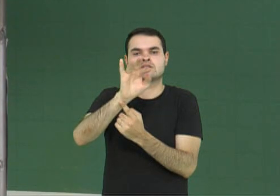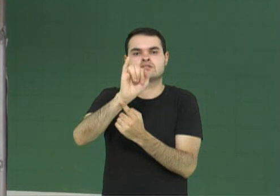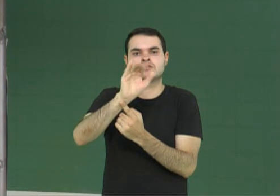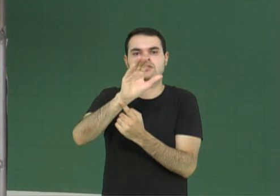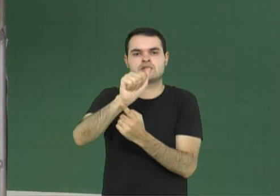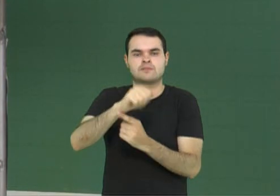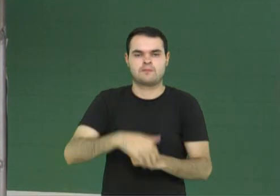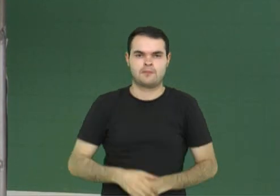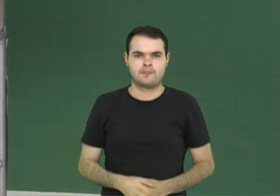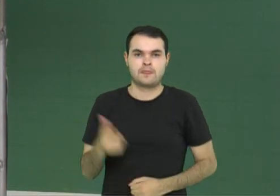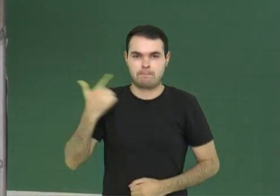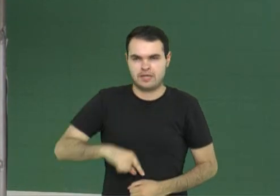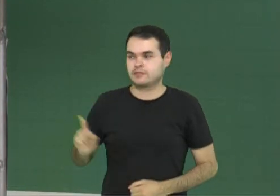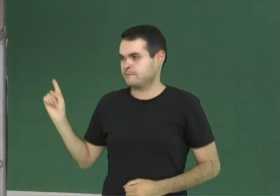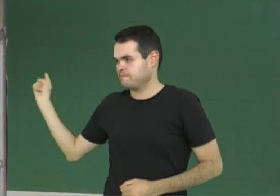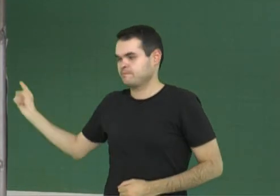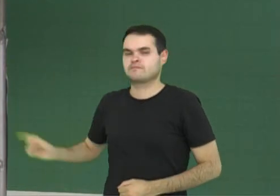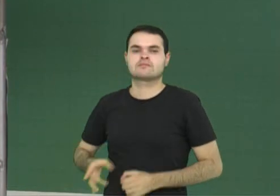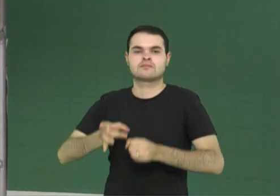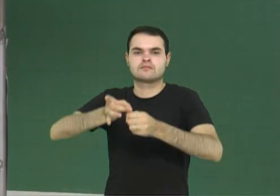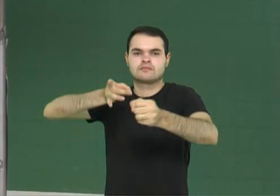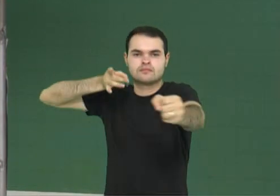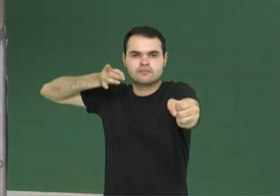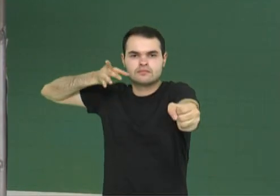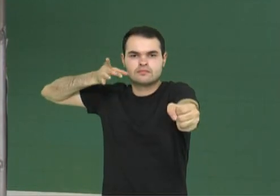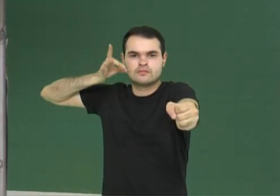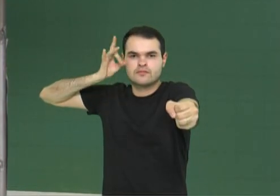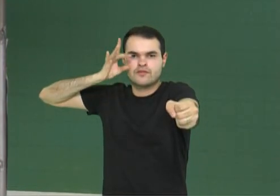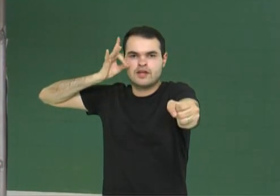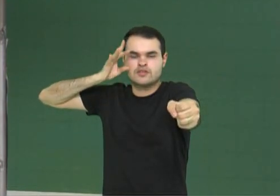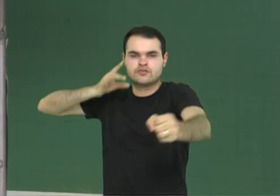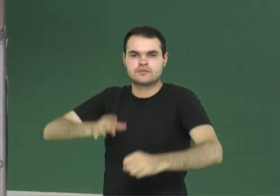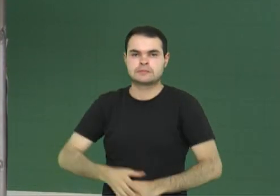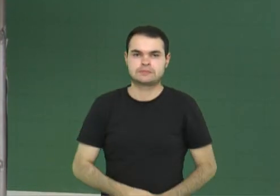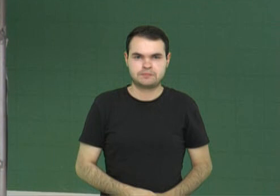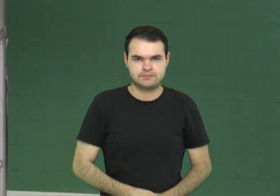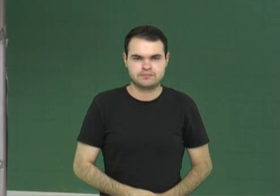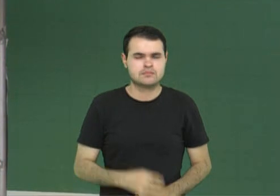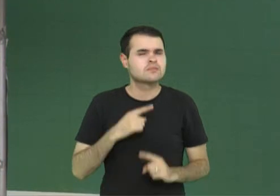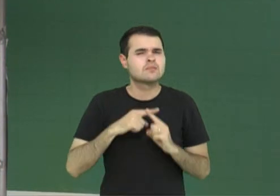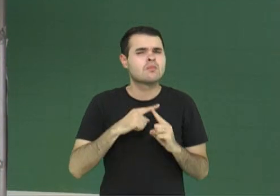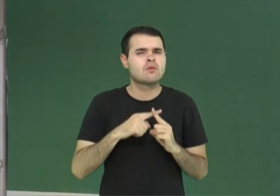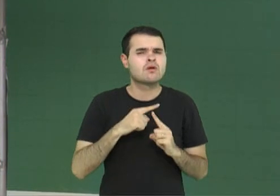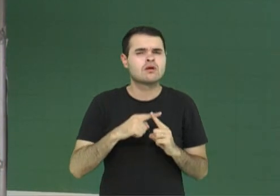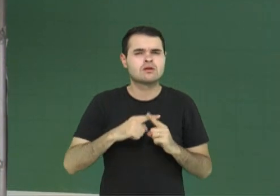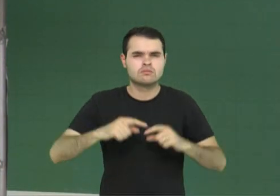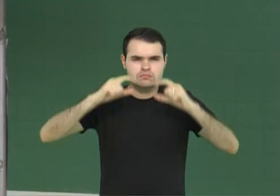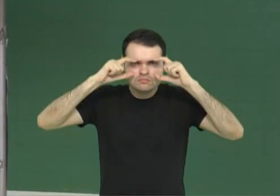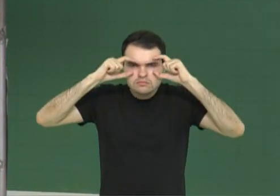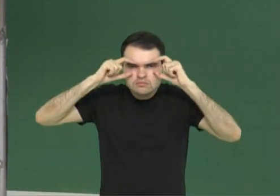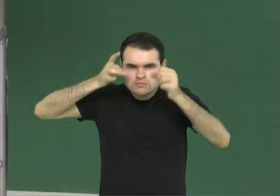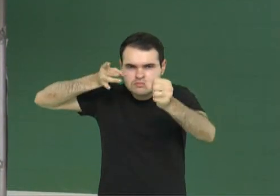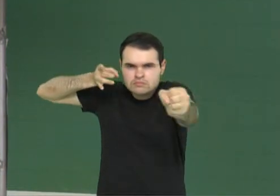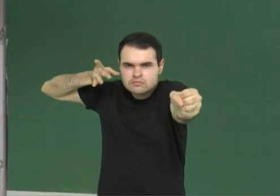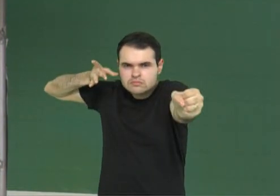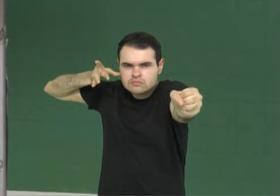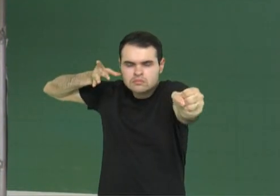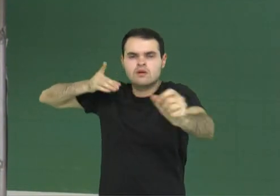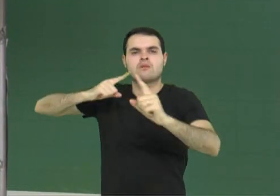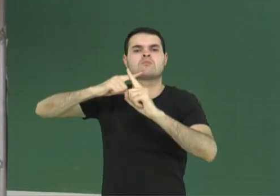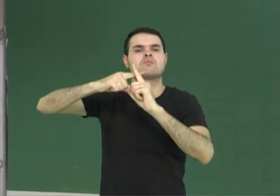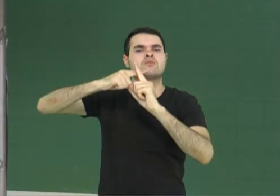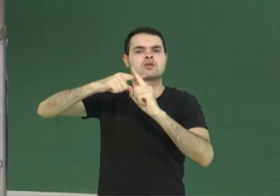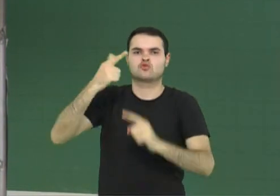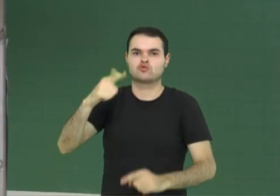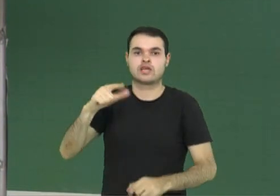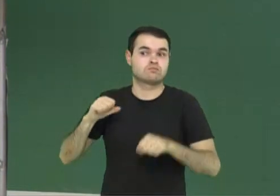o Arqueiro Verde. Por que eu trouxe o Arqueiro Verde aqui? Vocês vão ver que na verdade ele não tem um